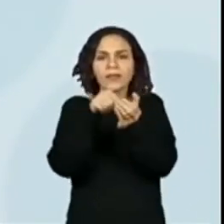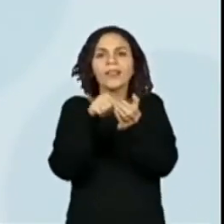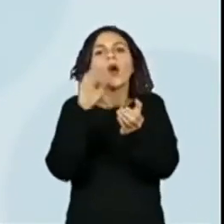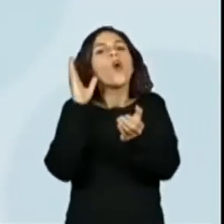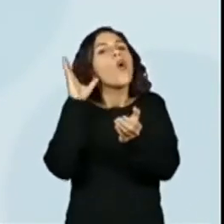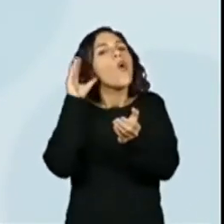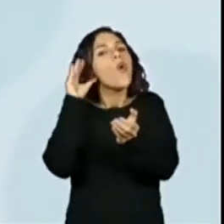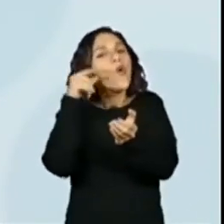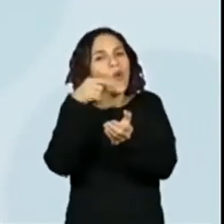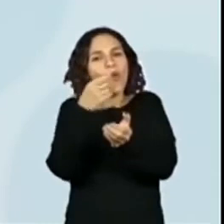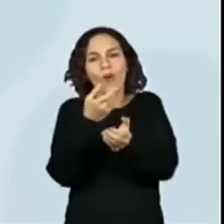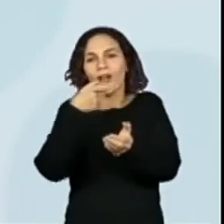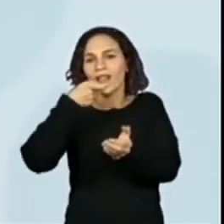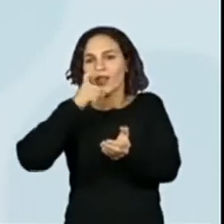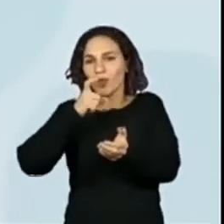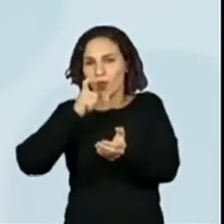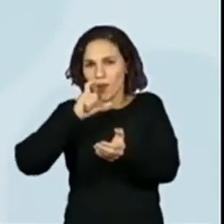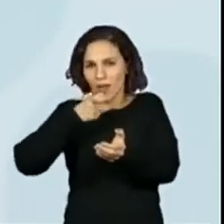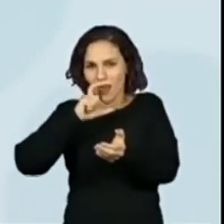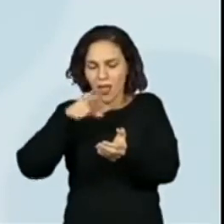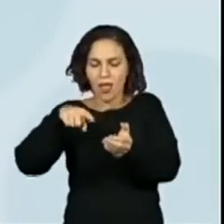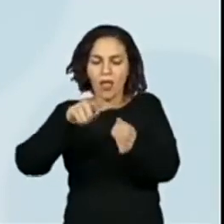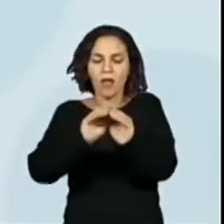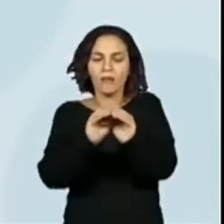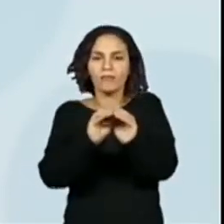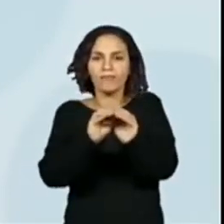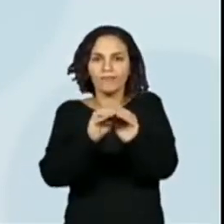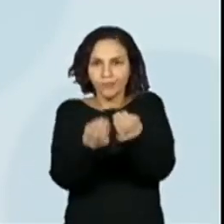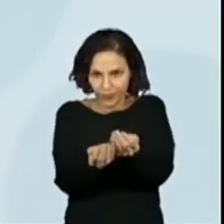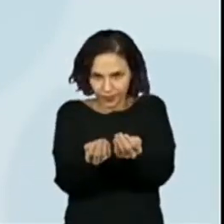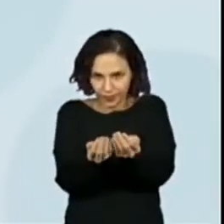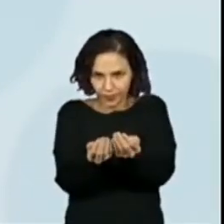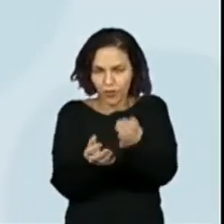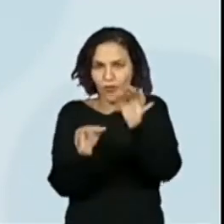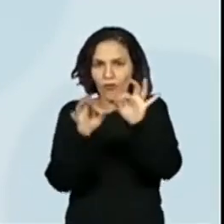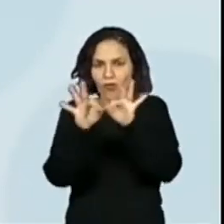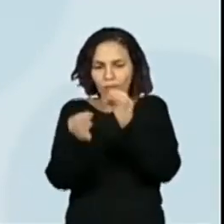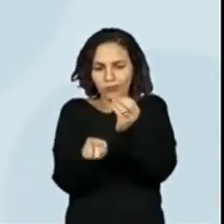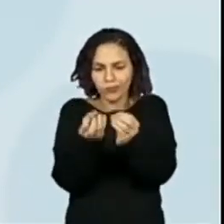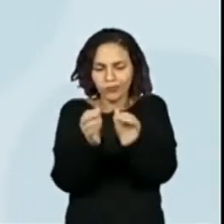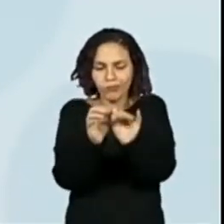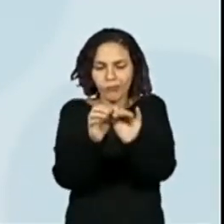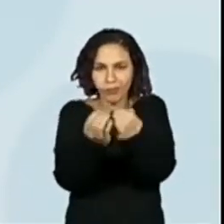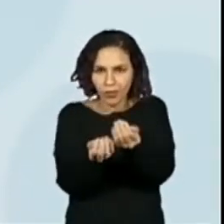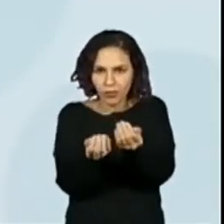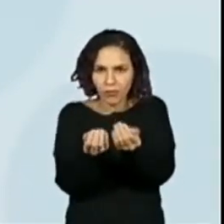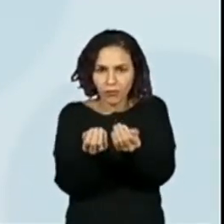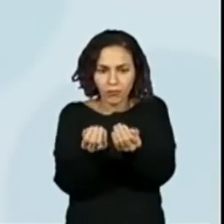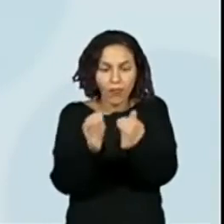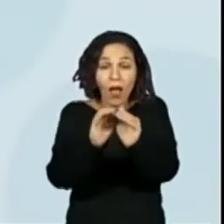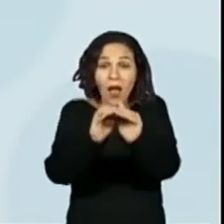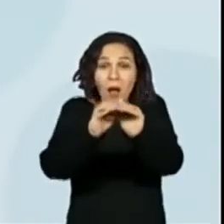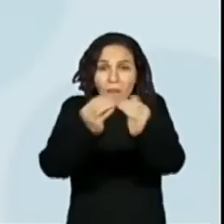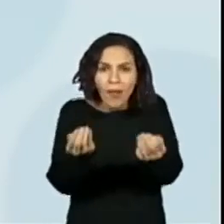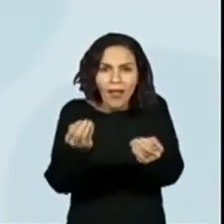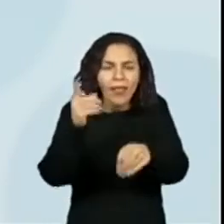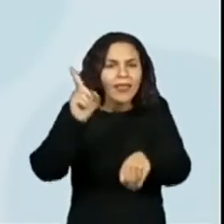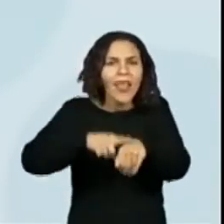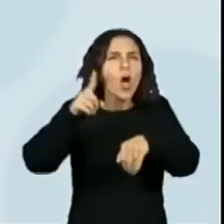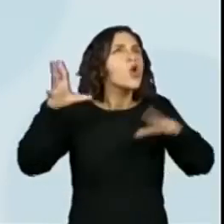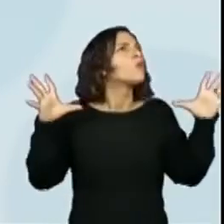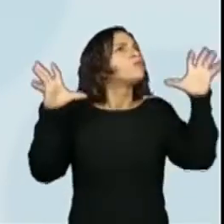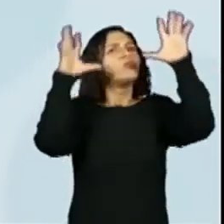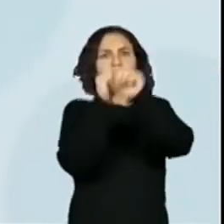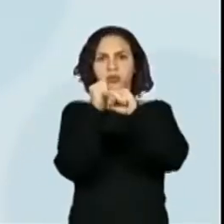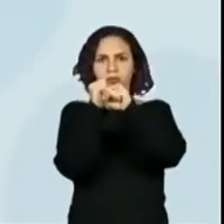coco e abriram-no. De repente, tudo escureceu. O piloto